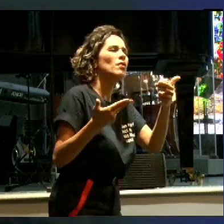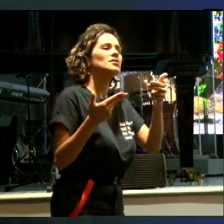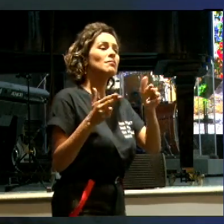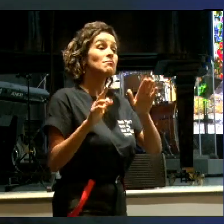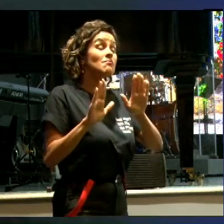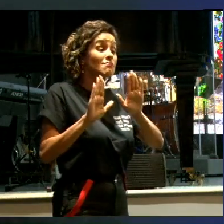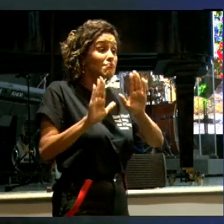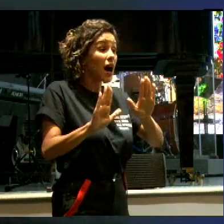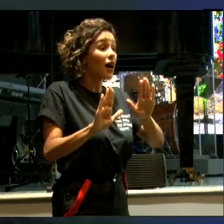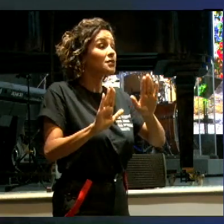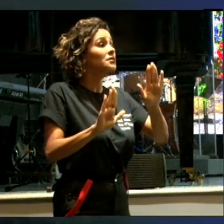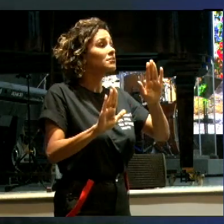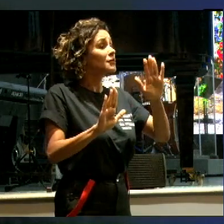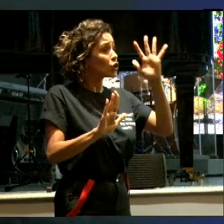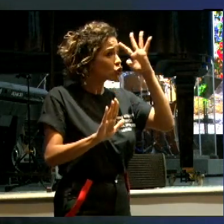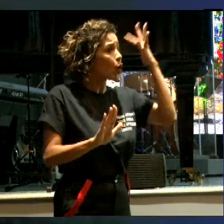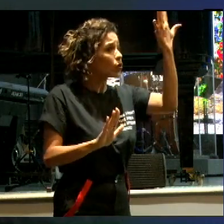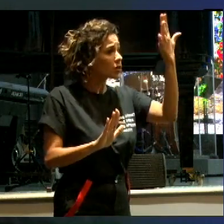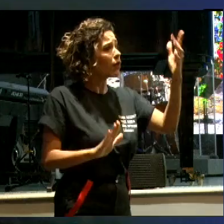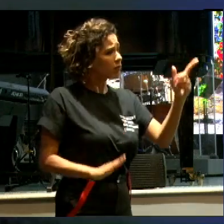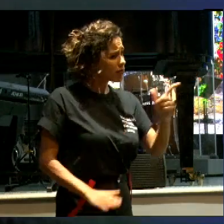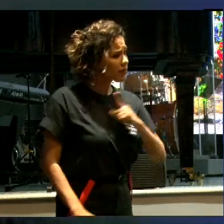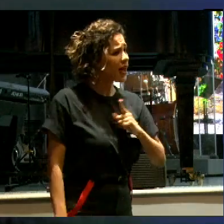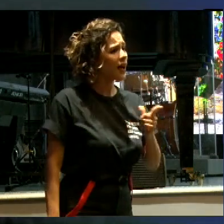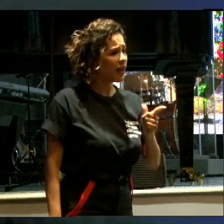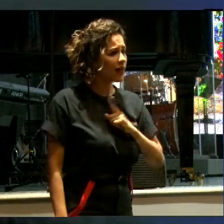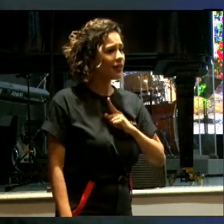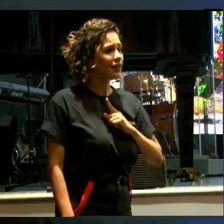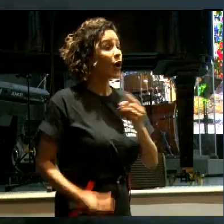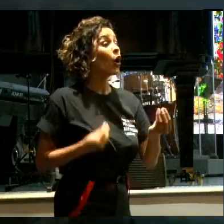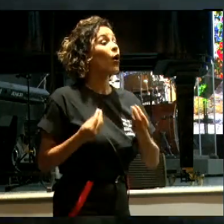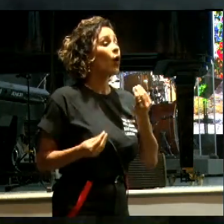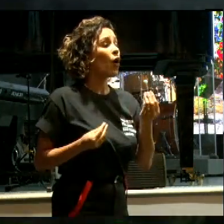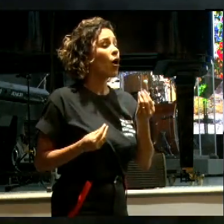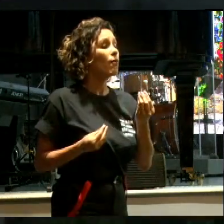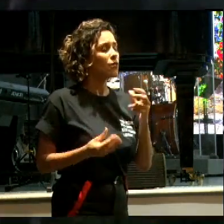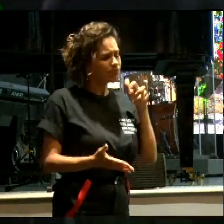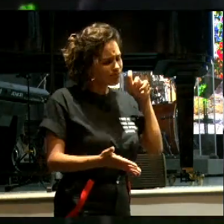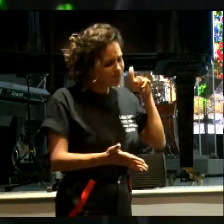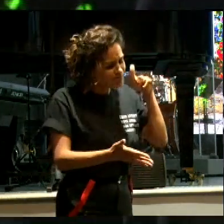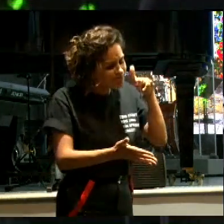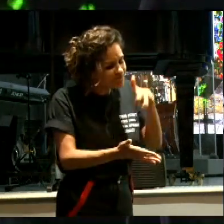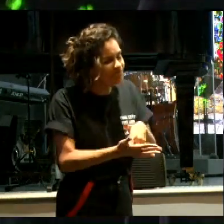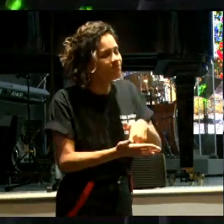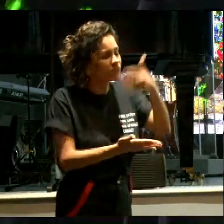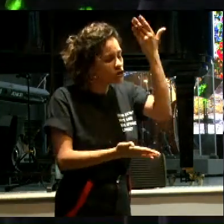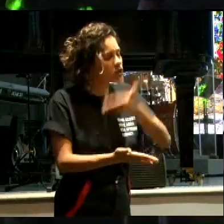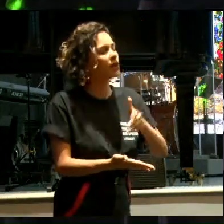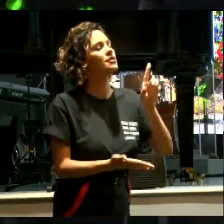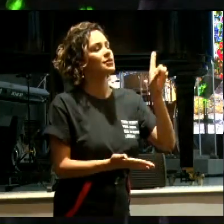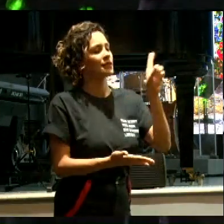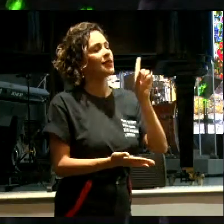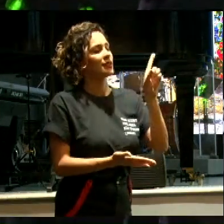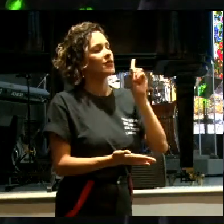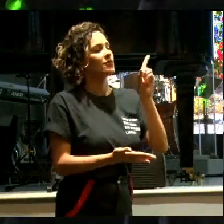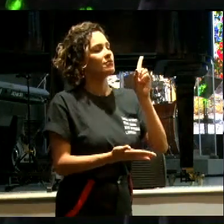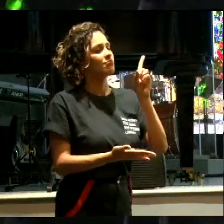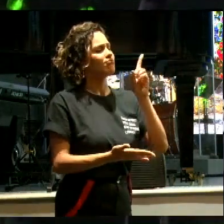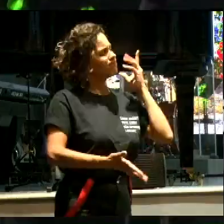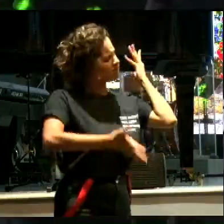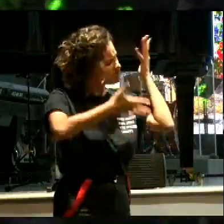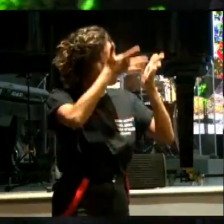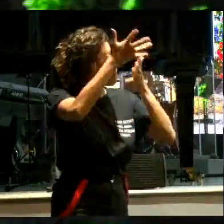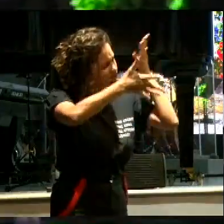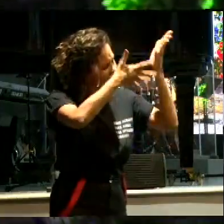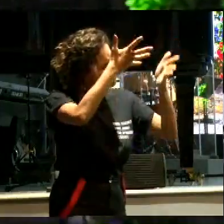há solução. Quando a gente começa a se colocar na presença de Deus, e quando você começa a falar: